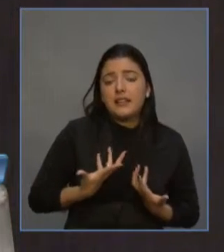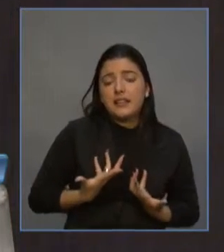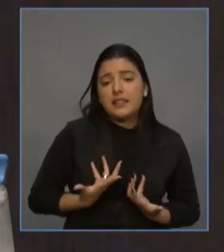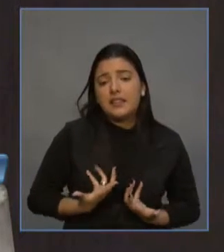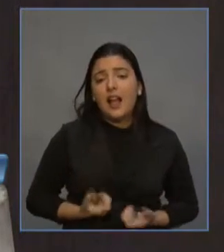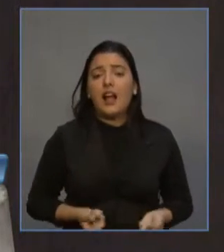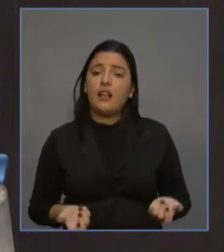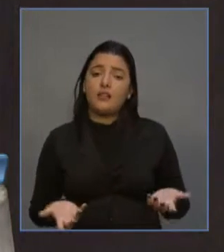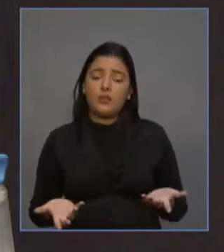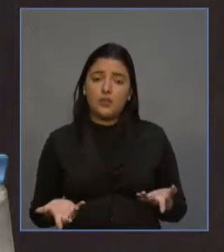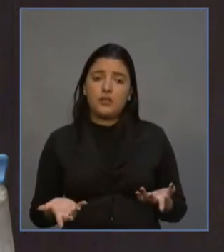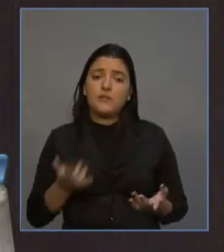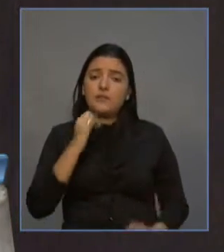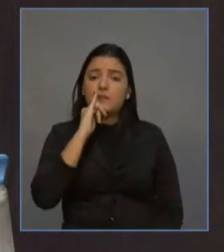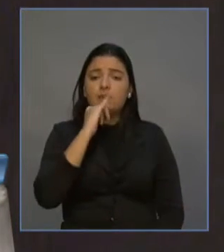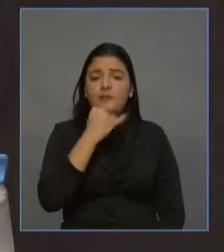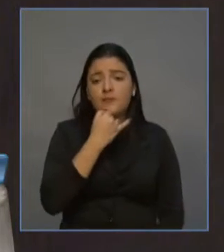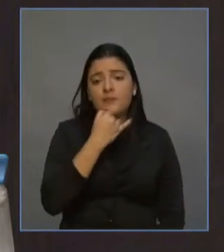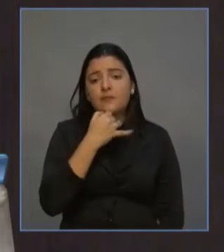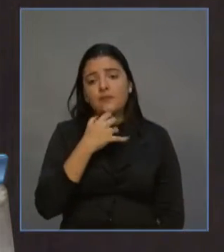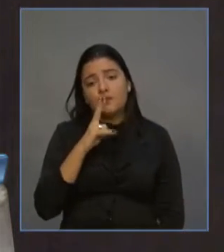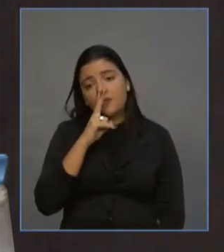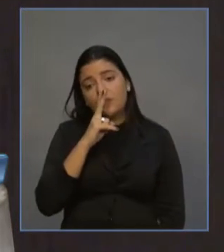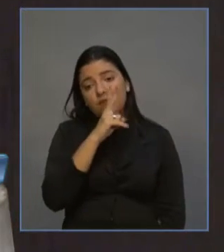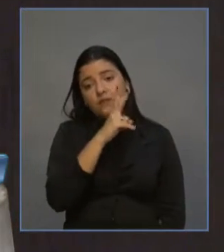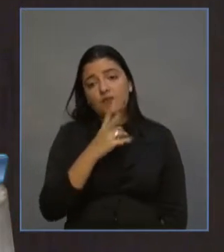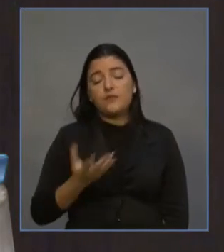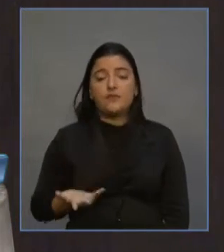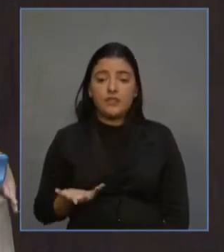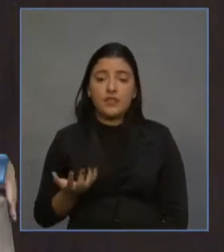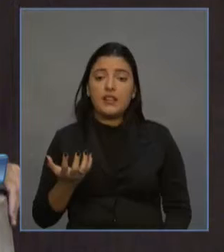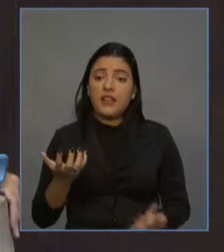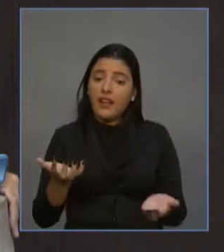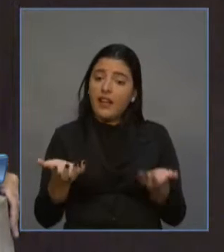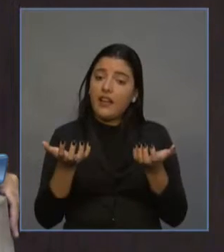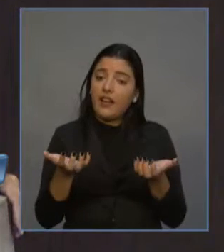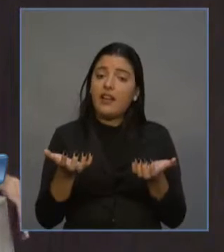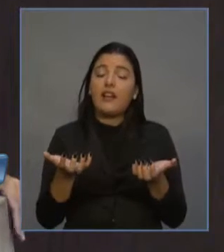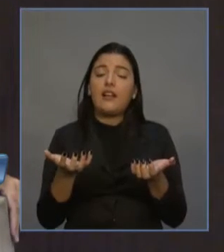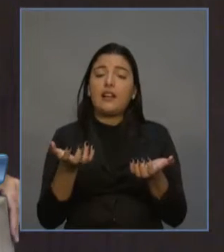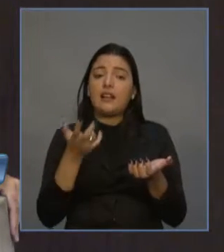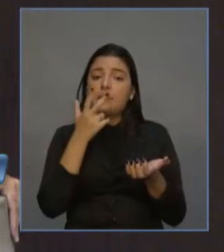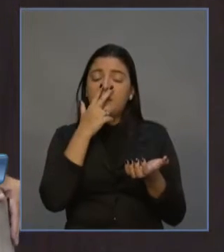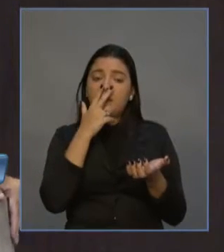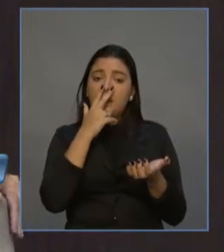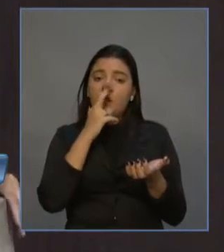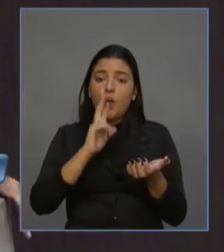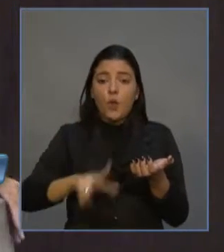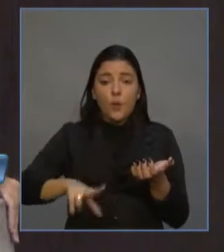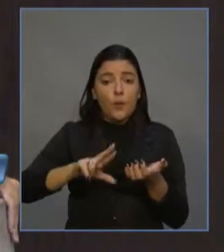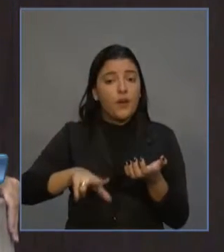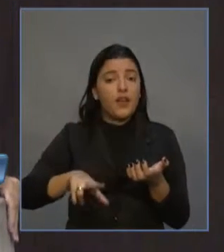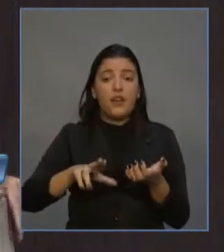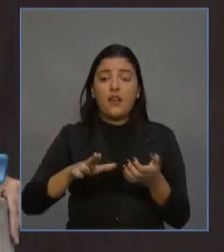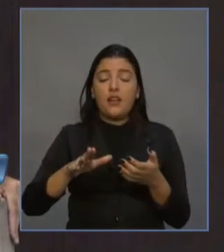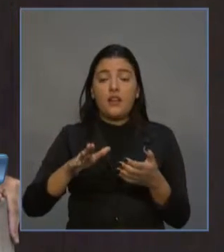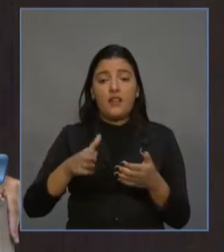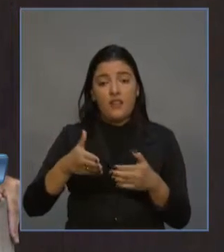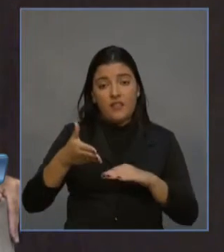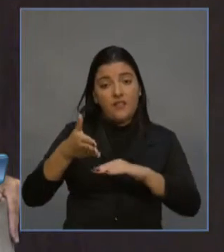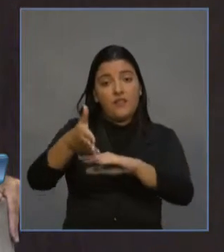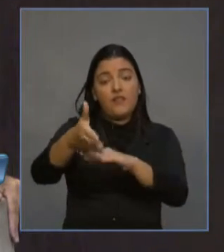está triste, está querendo não ir praticar o